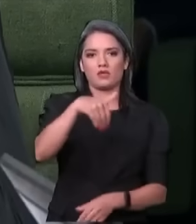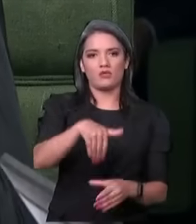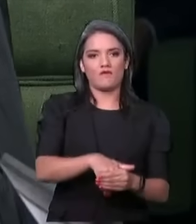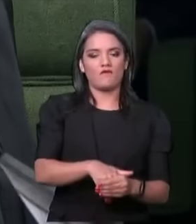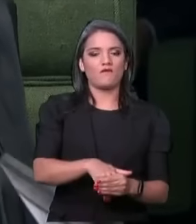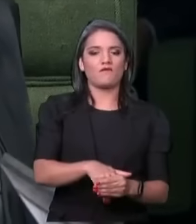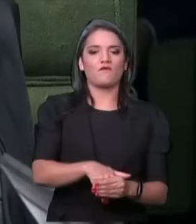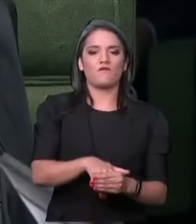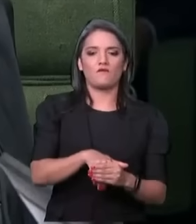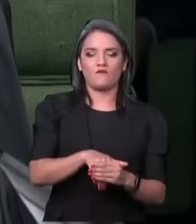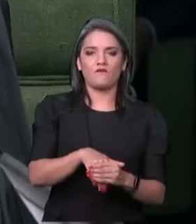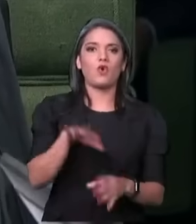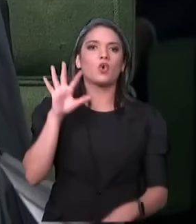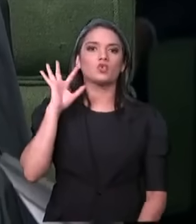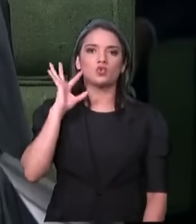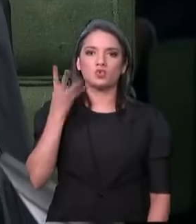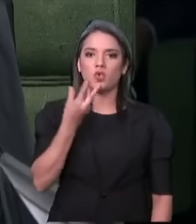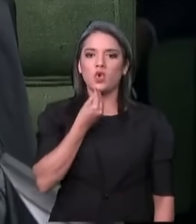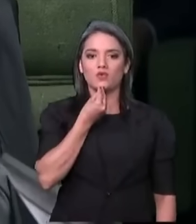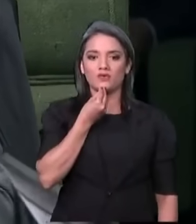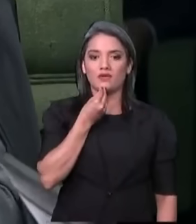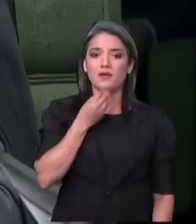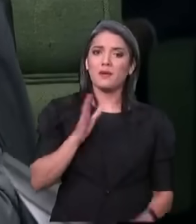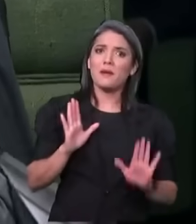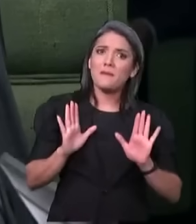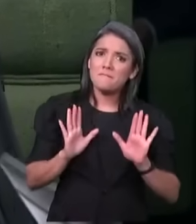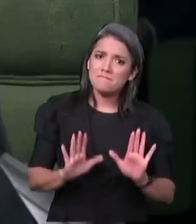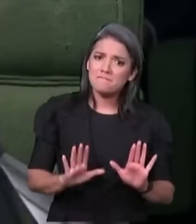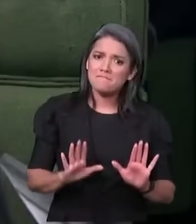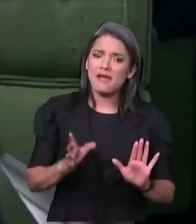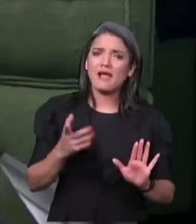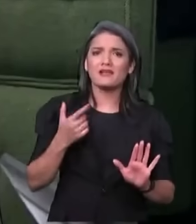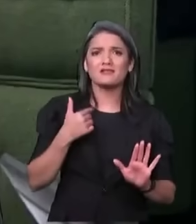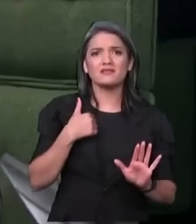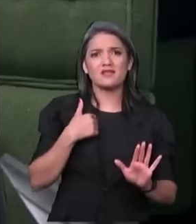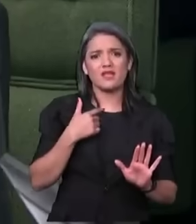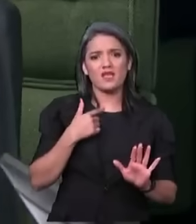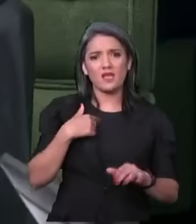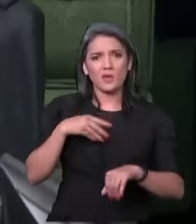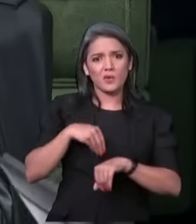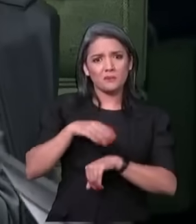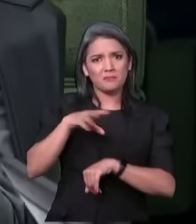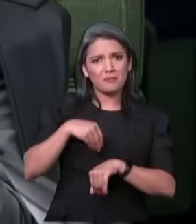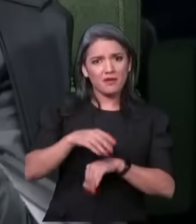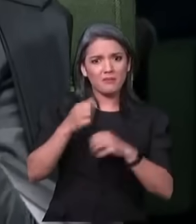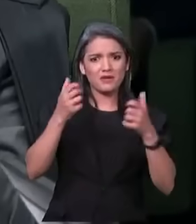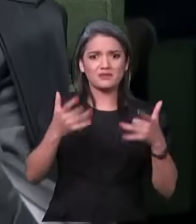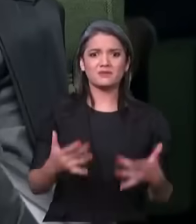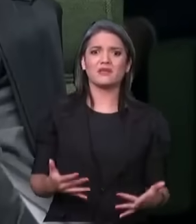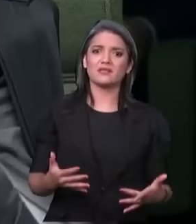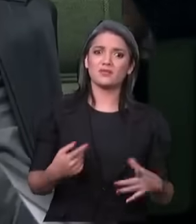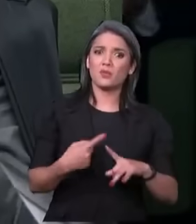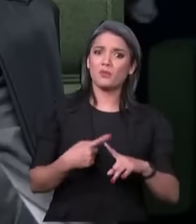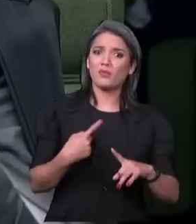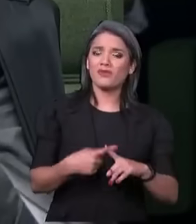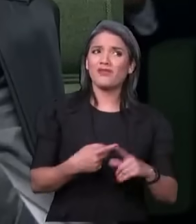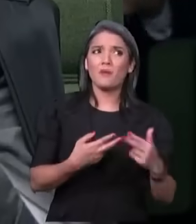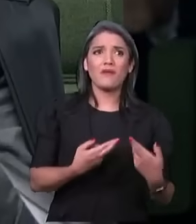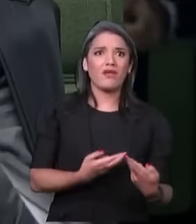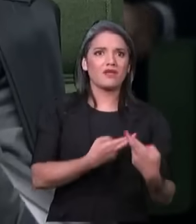vossa excelência mas eu quis fazer eh essa acho que aqui é uma responsabilidade